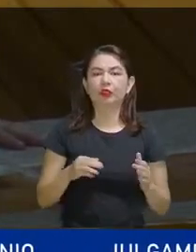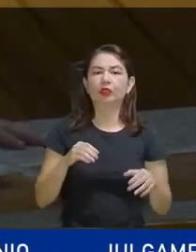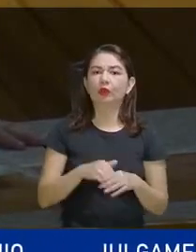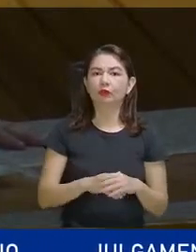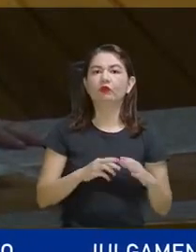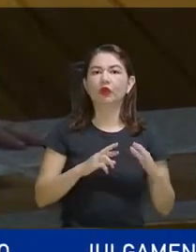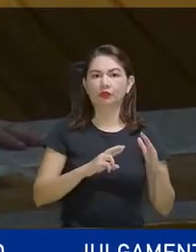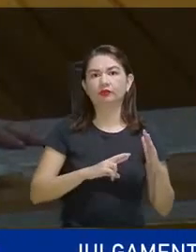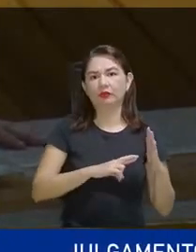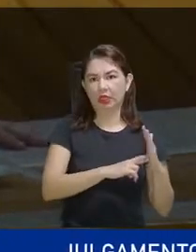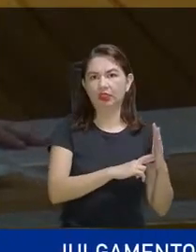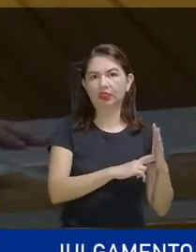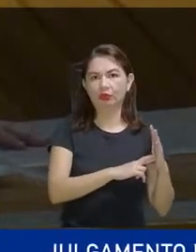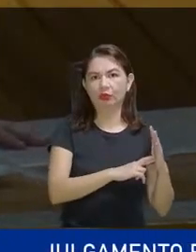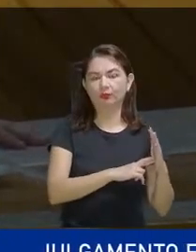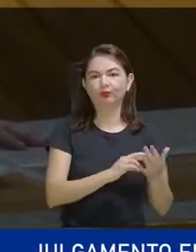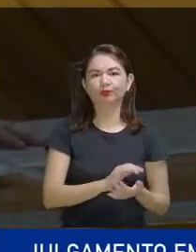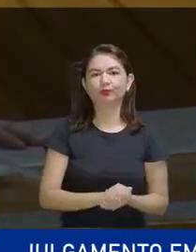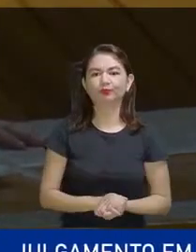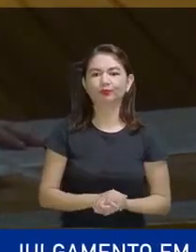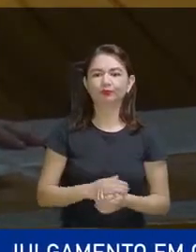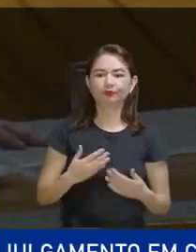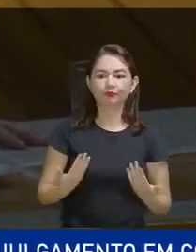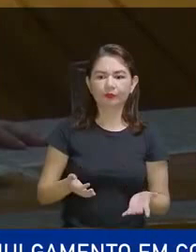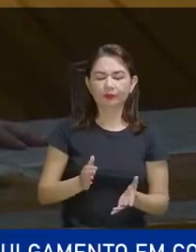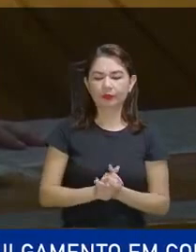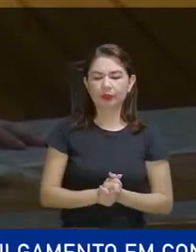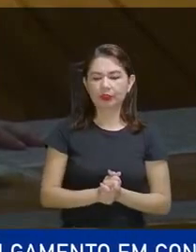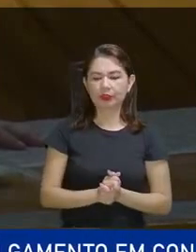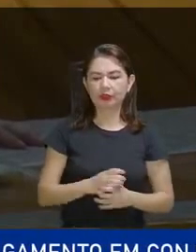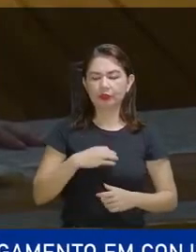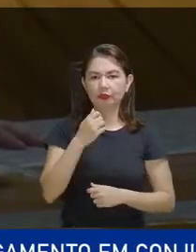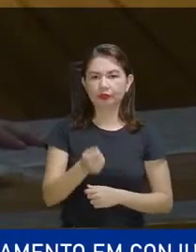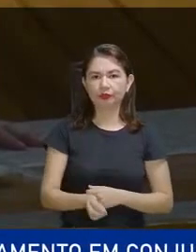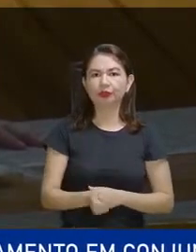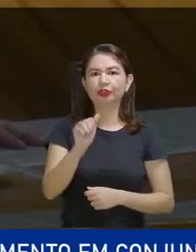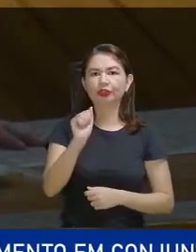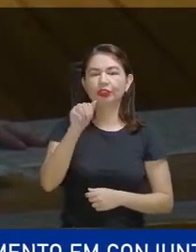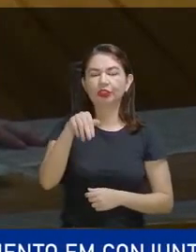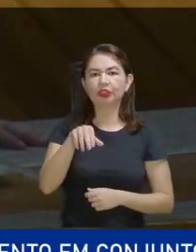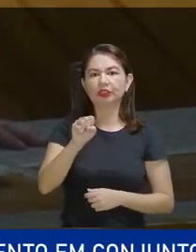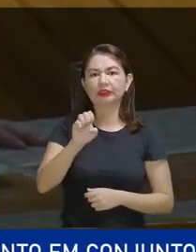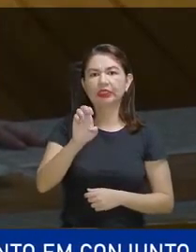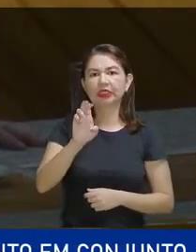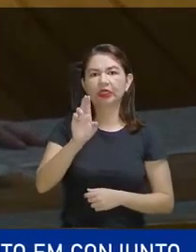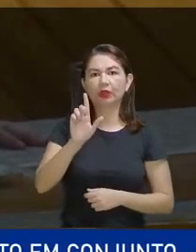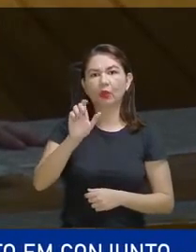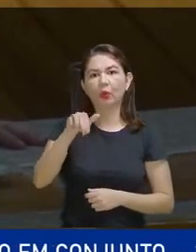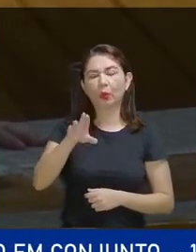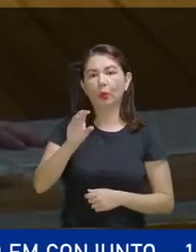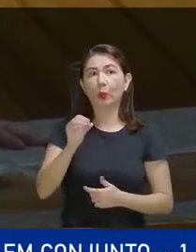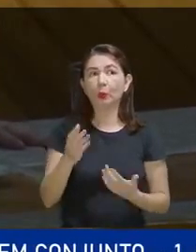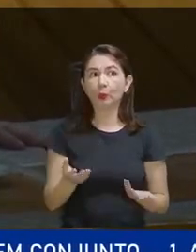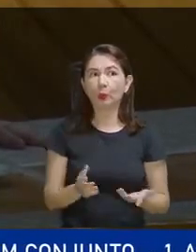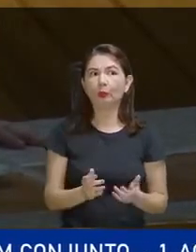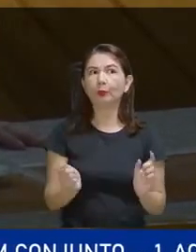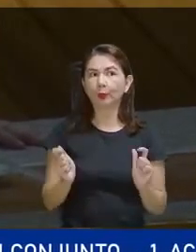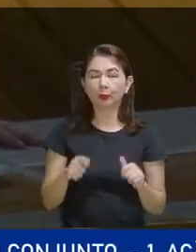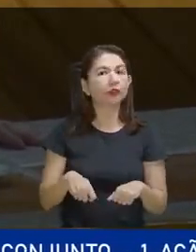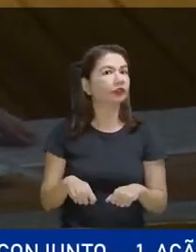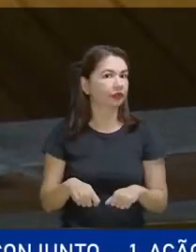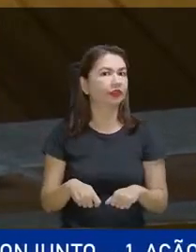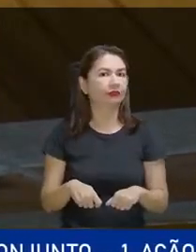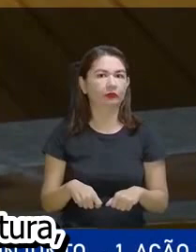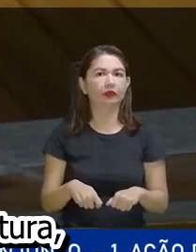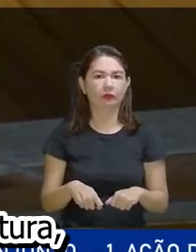relator. A hipótese que o eminente juiz Anselmo traz, em tese, é possível, eu